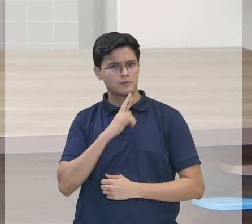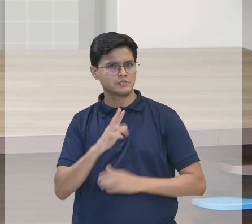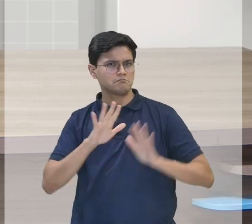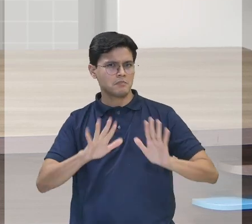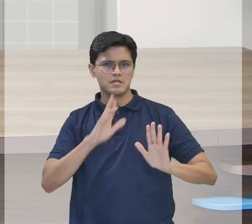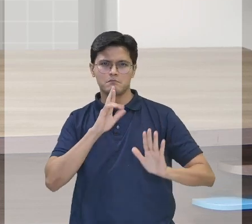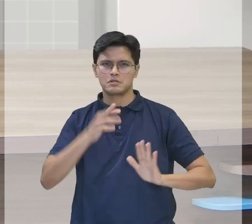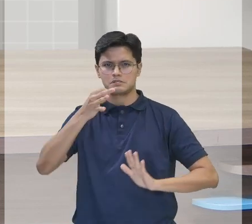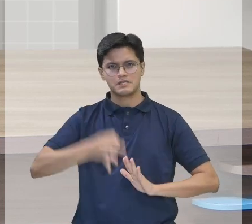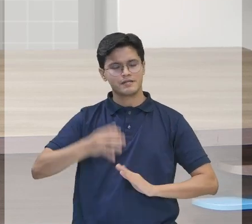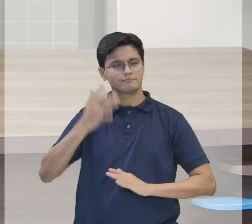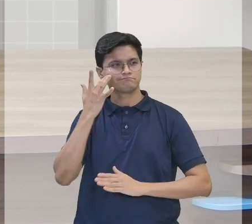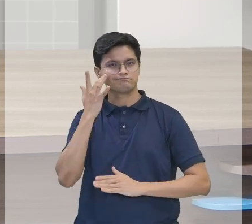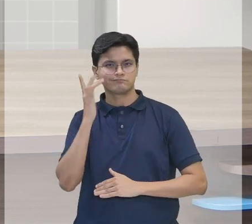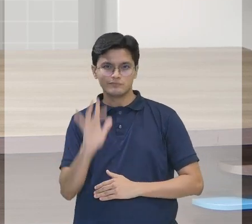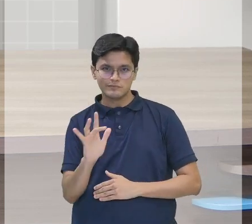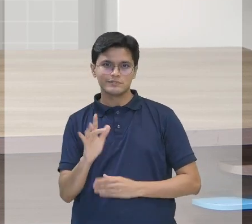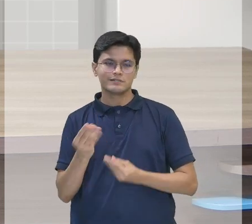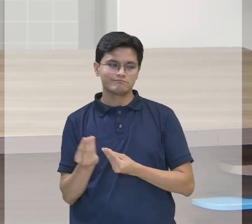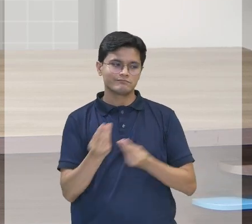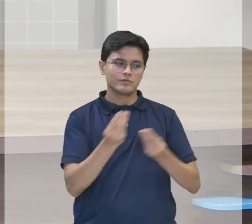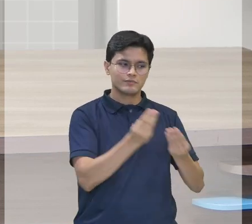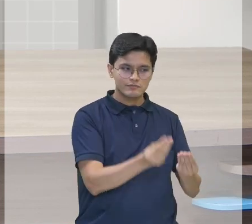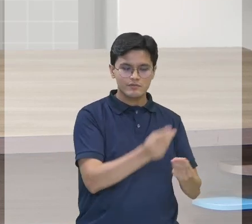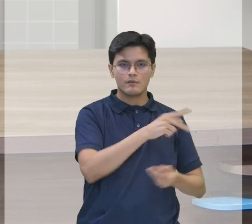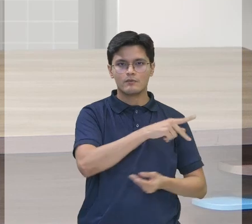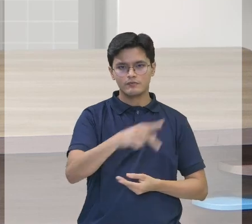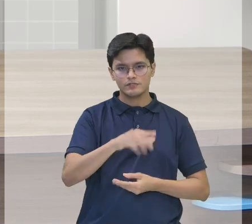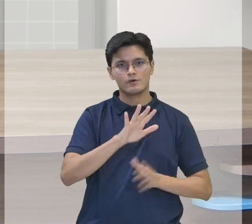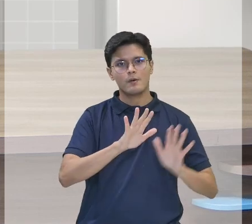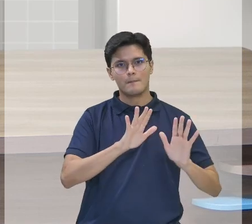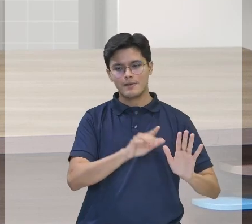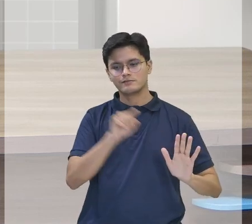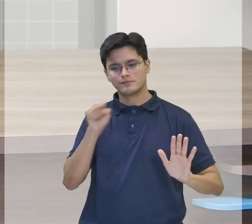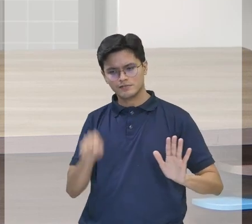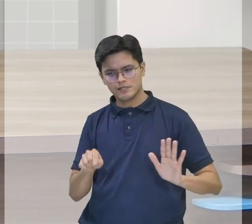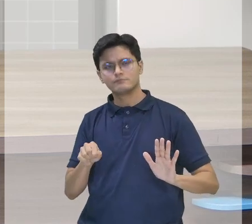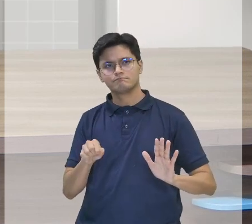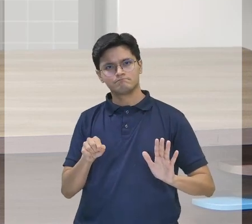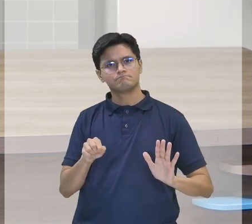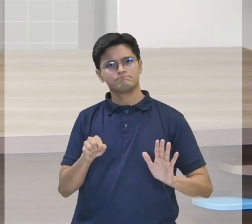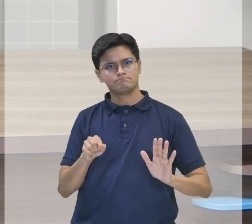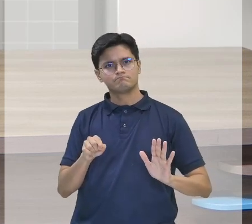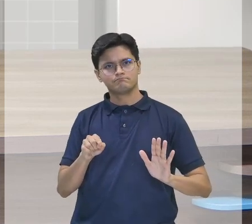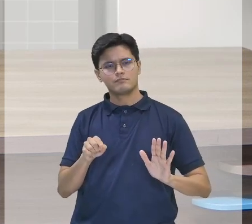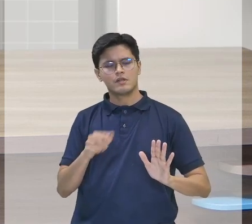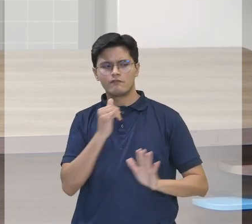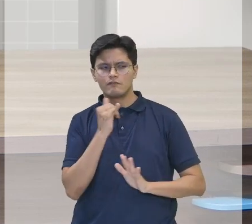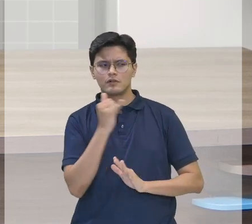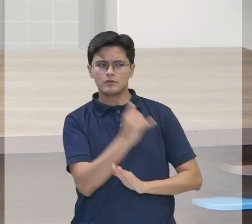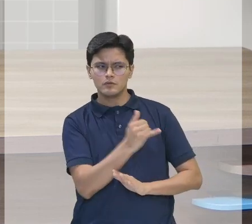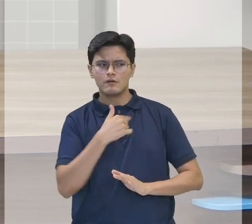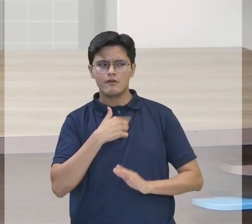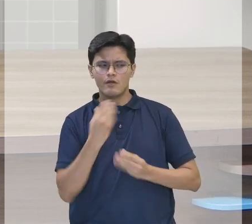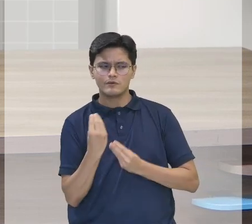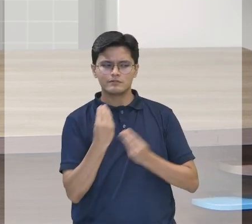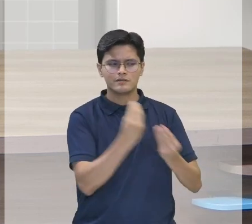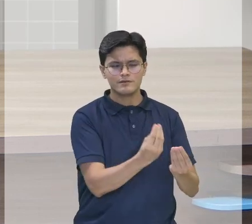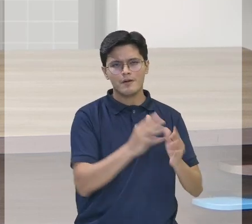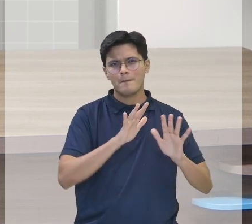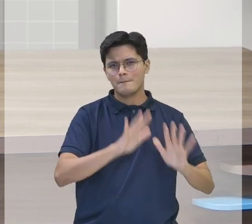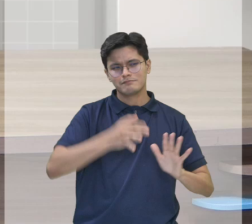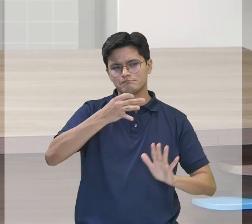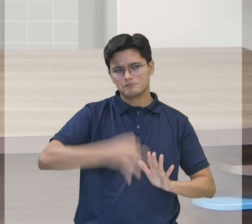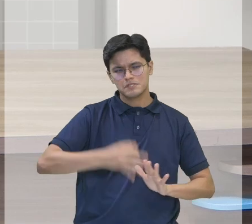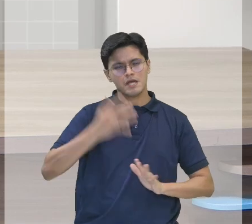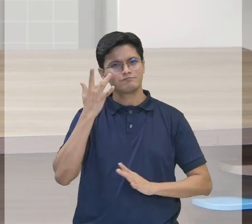tarefa, mas automaticamente ele está pensando sobre a aprendizagem dele. Eu entreguei, mas eu acho que não está certo. Eu entreguei e eu acho que eu vou tirar uma